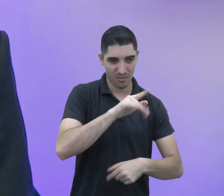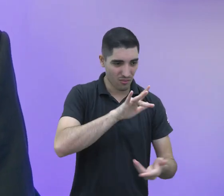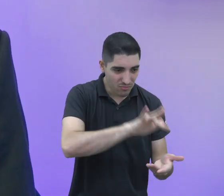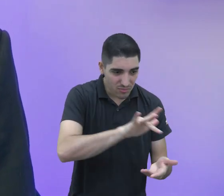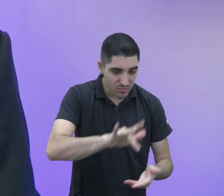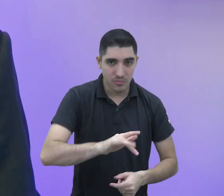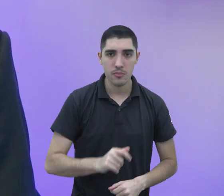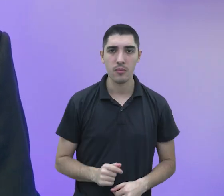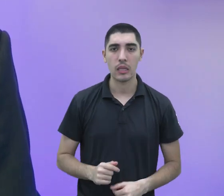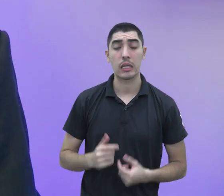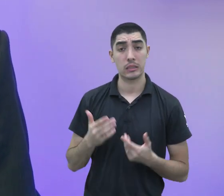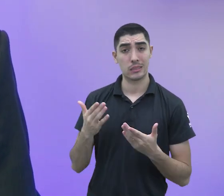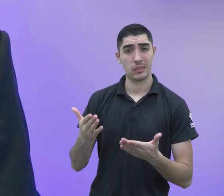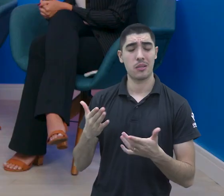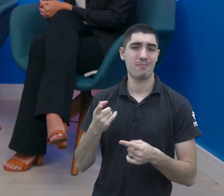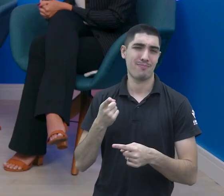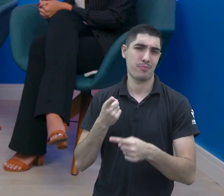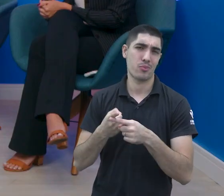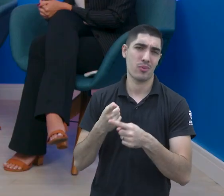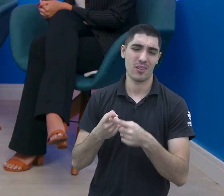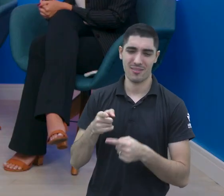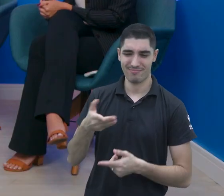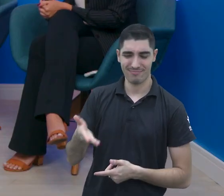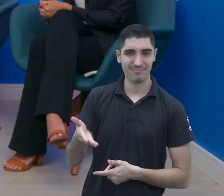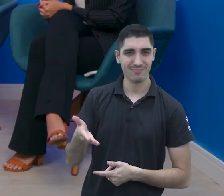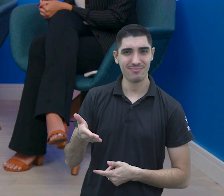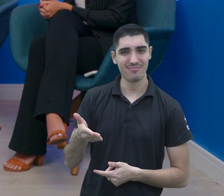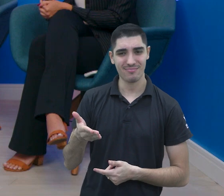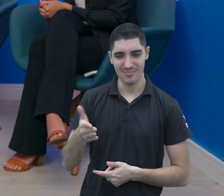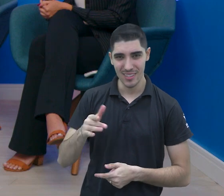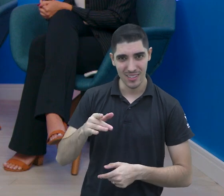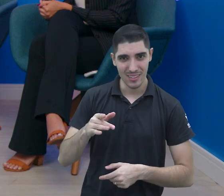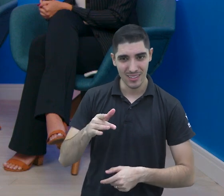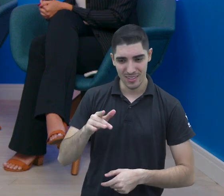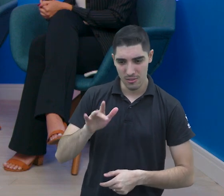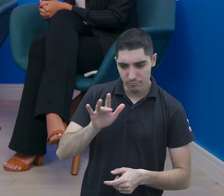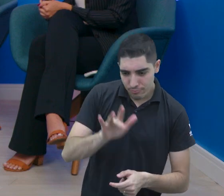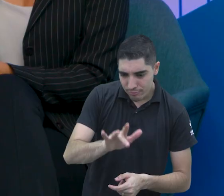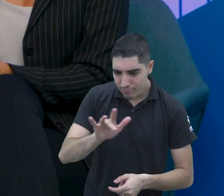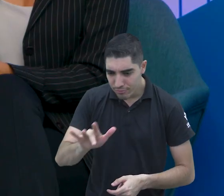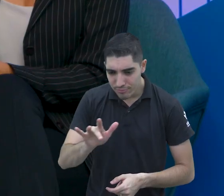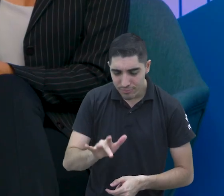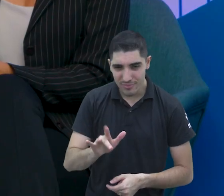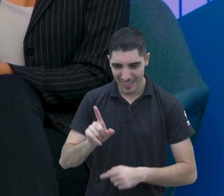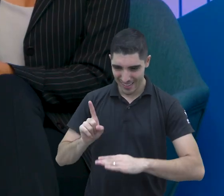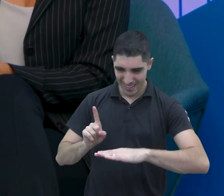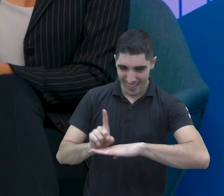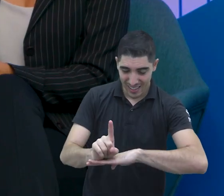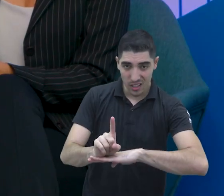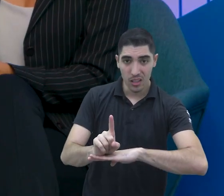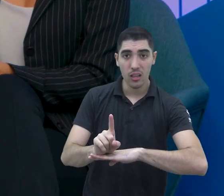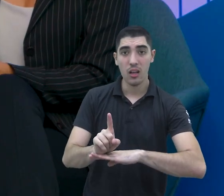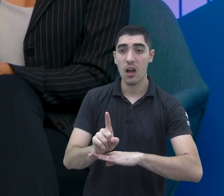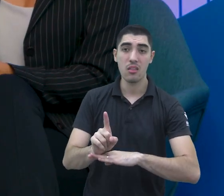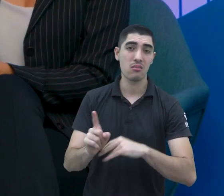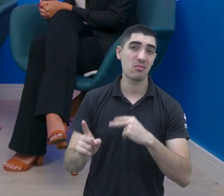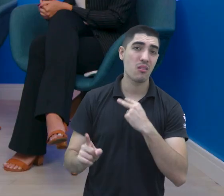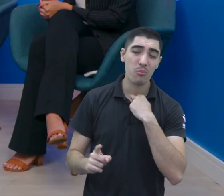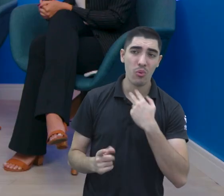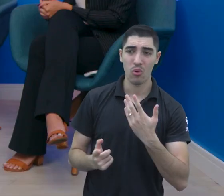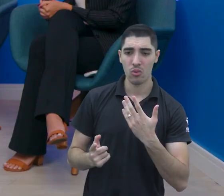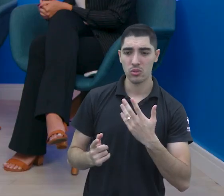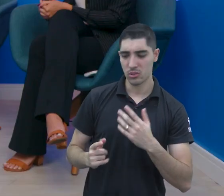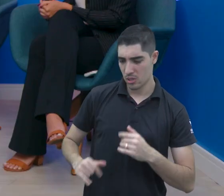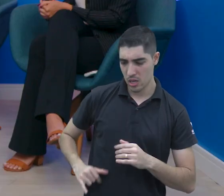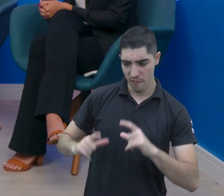adentrar aí a cabine de votação. Até porque, né, Limão, ali naquele momento não haver registro,